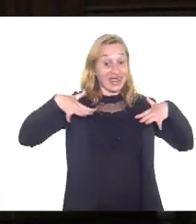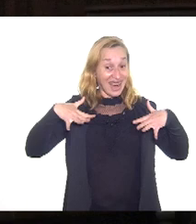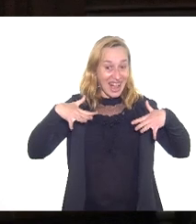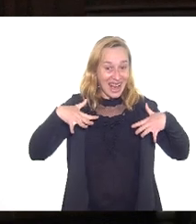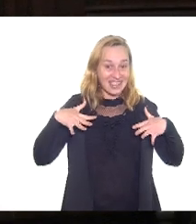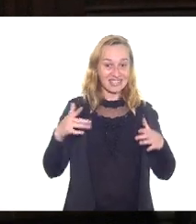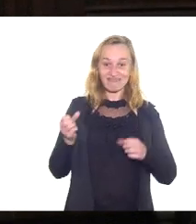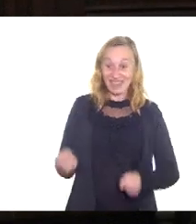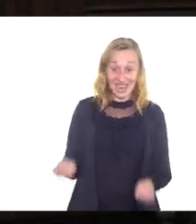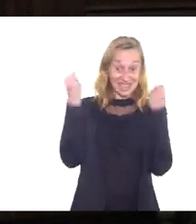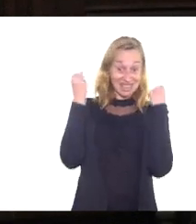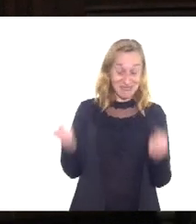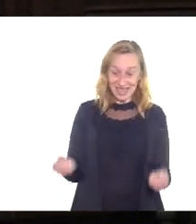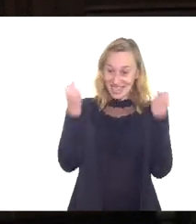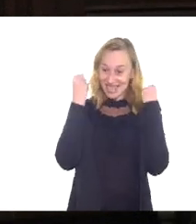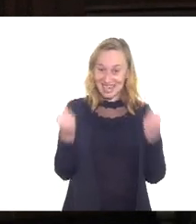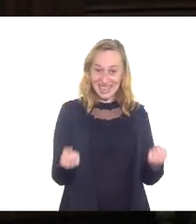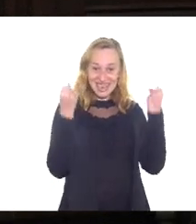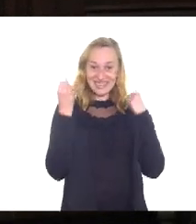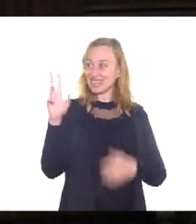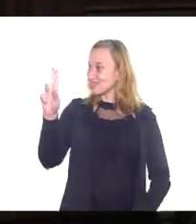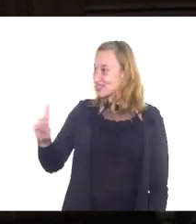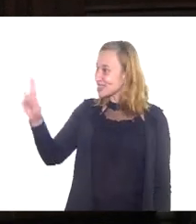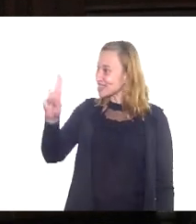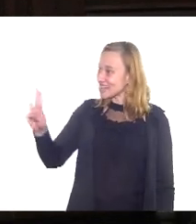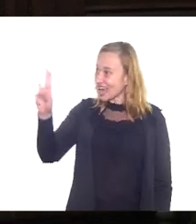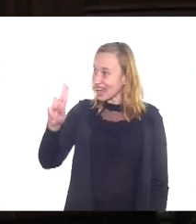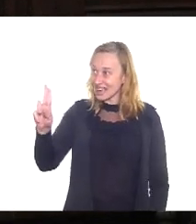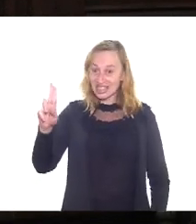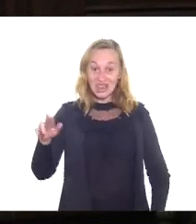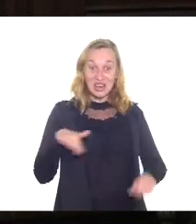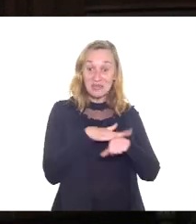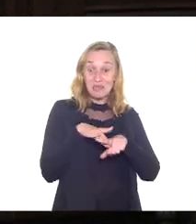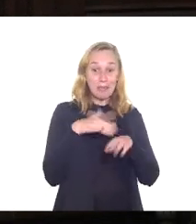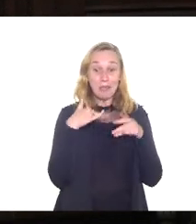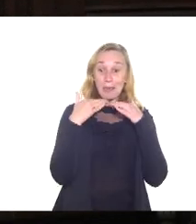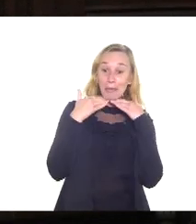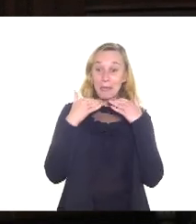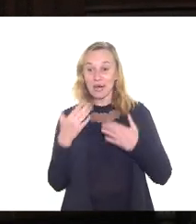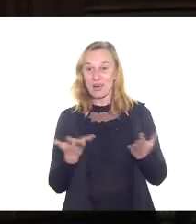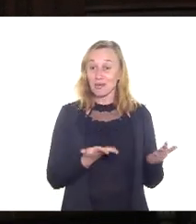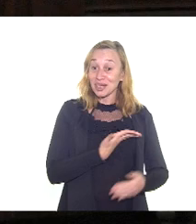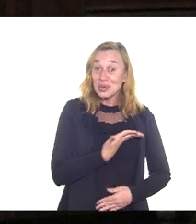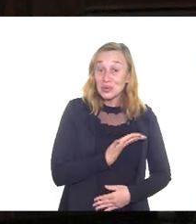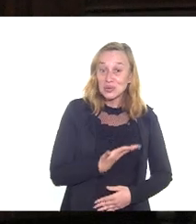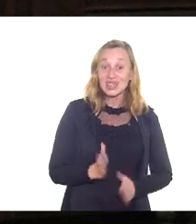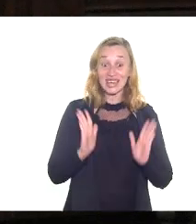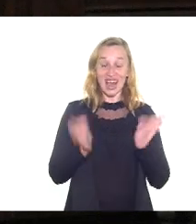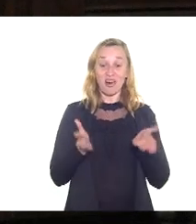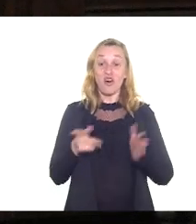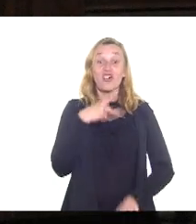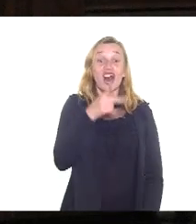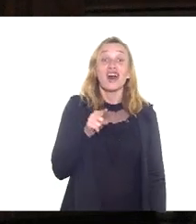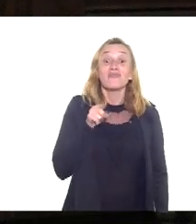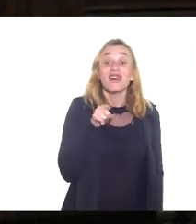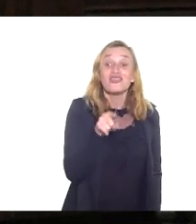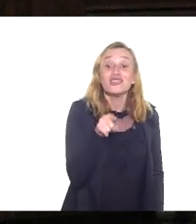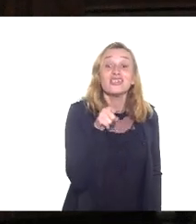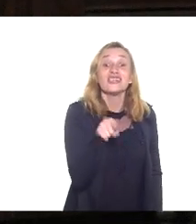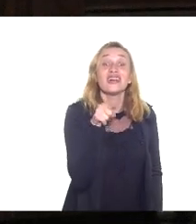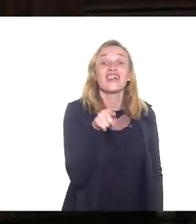seja na academia, seja na faculdade, numas rodas de amigos. E agora, eu queria falar para